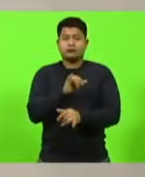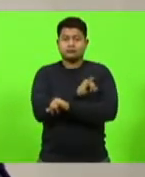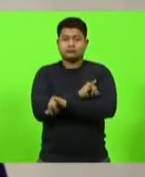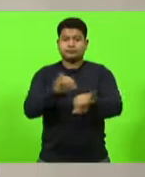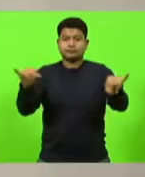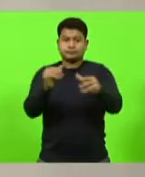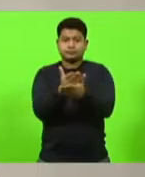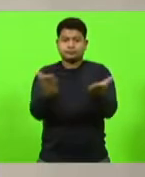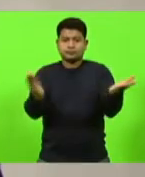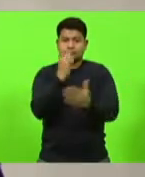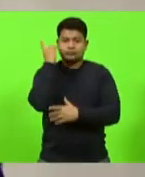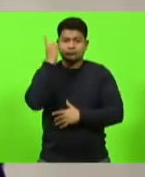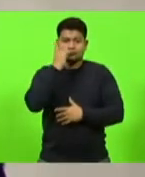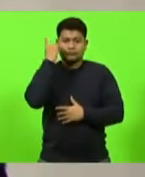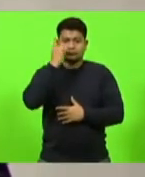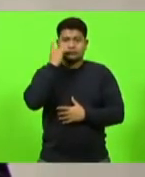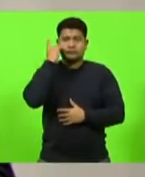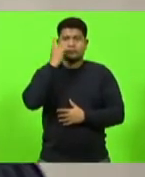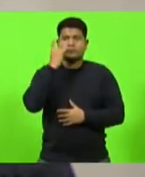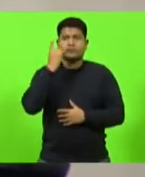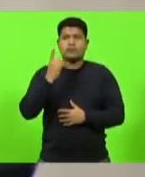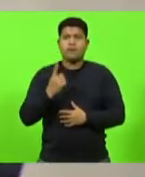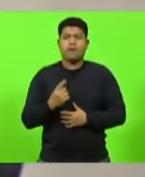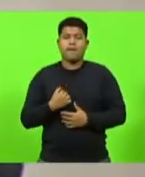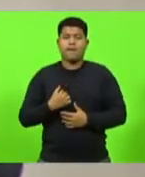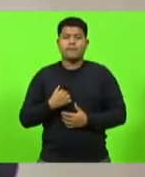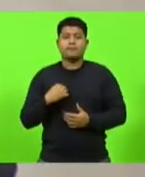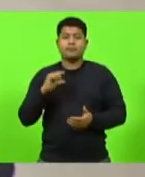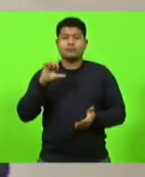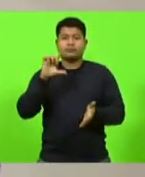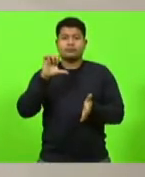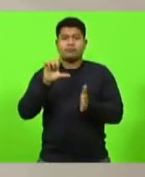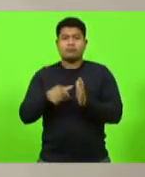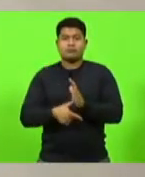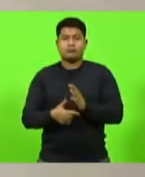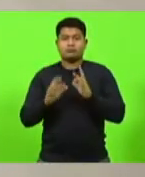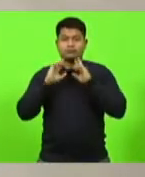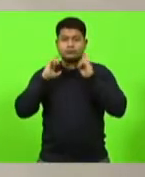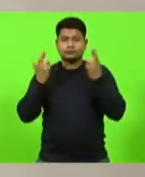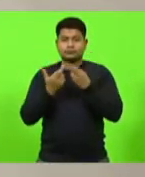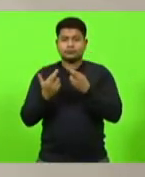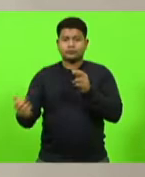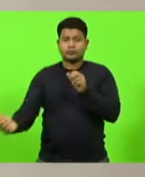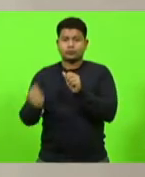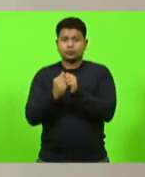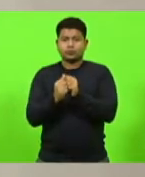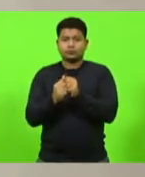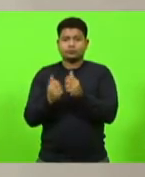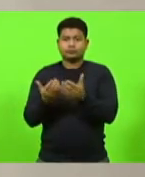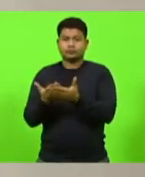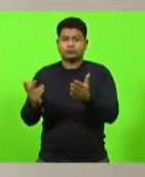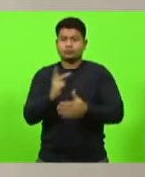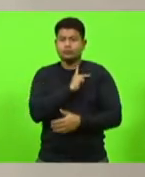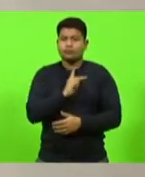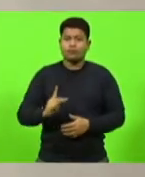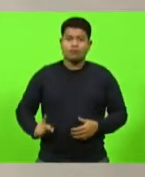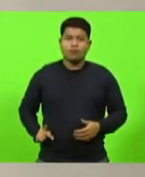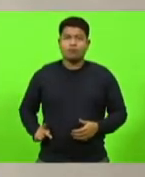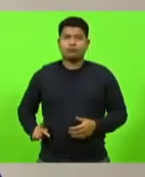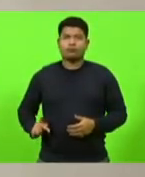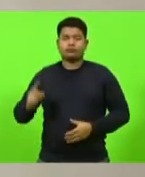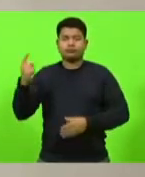Vossas Excelências que, após uma reunião conjunta entre os presidentes